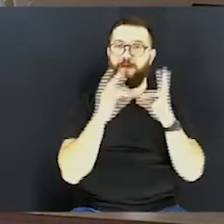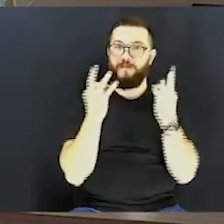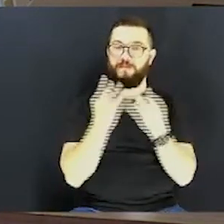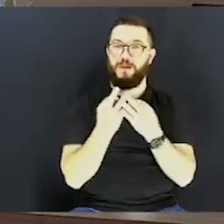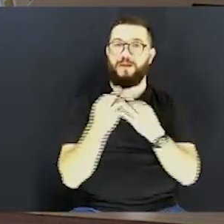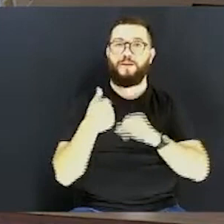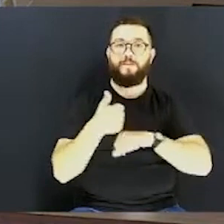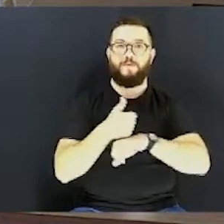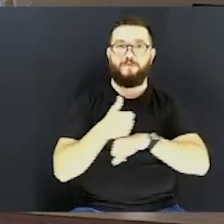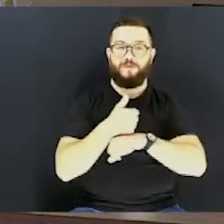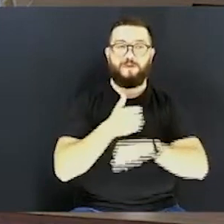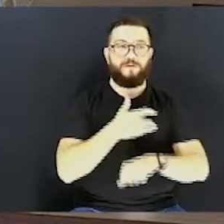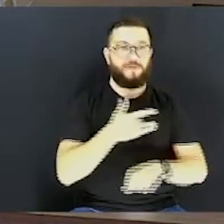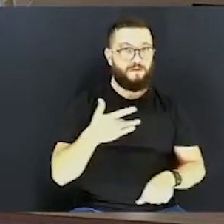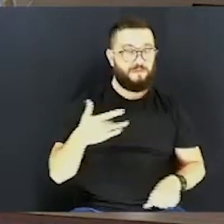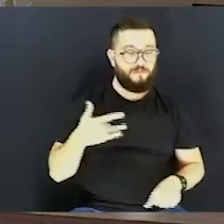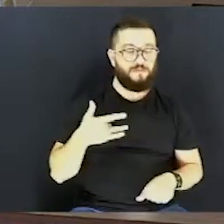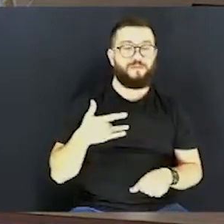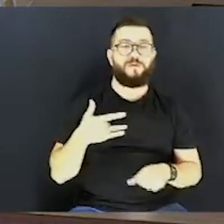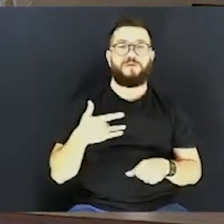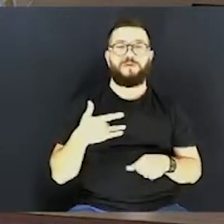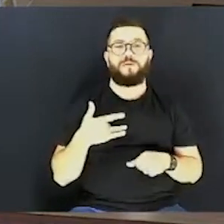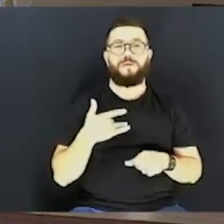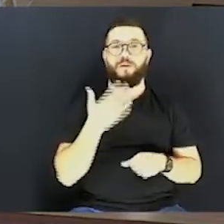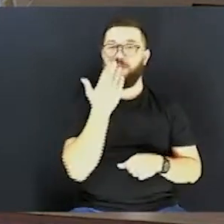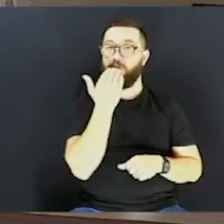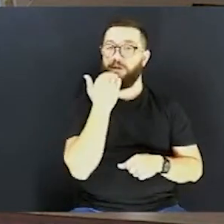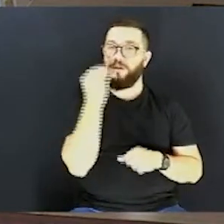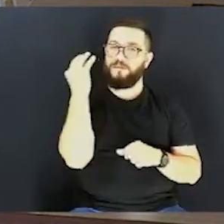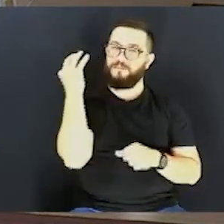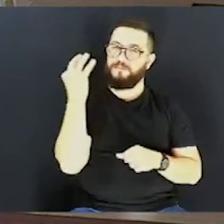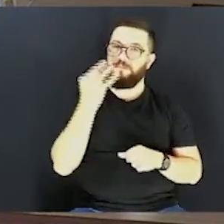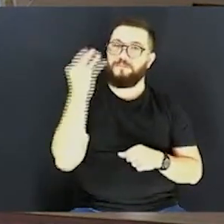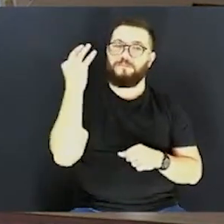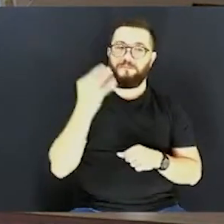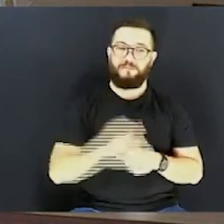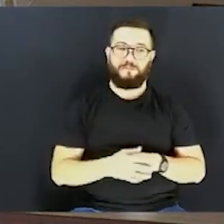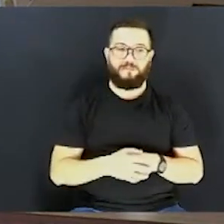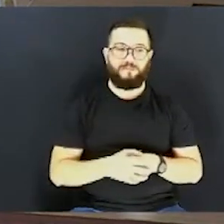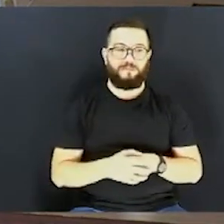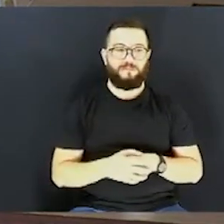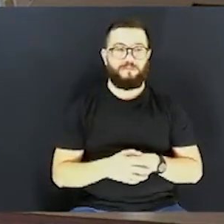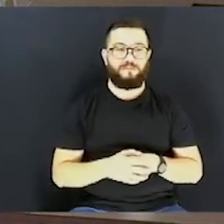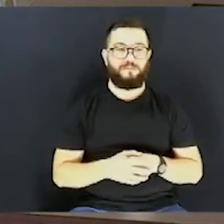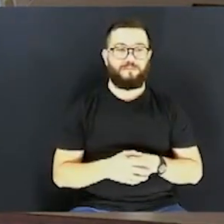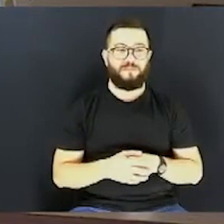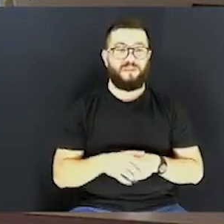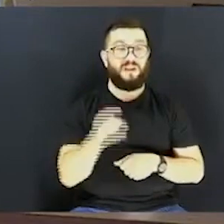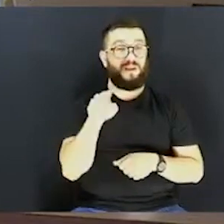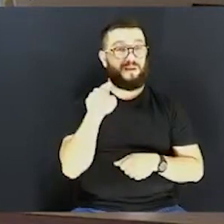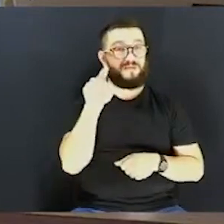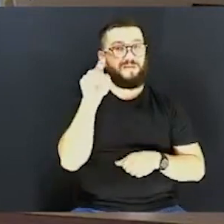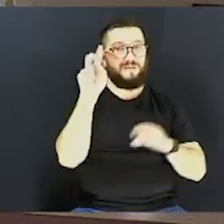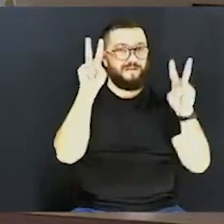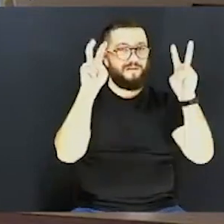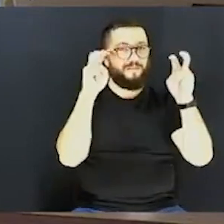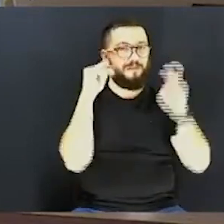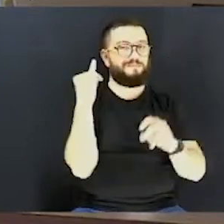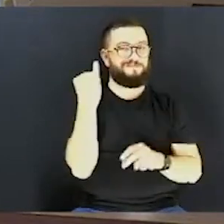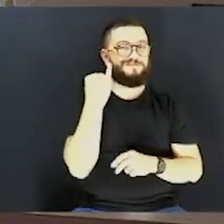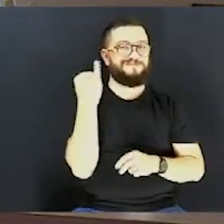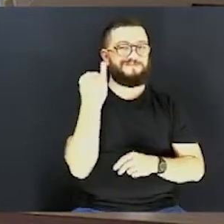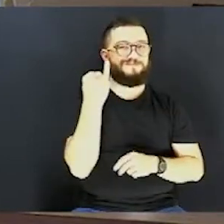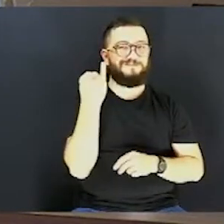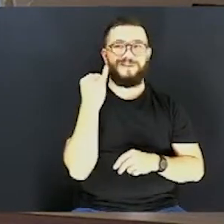da educação e da oferta de alimentos adequados nas unidades educacionais. E esse aqui é um ponto importantíssimo que muitas vezes a gente acaba deixando passar,